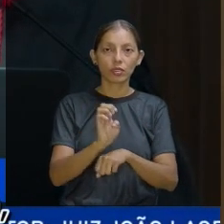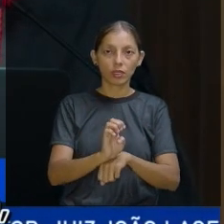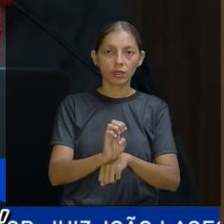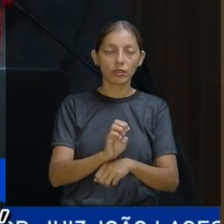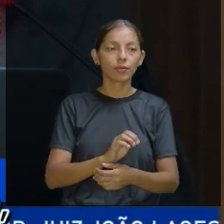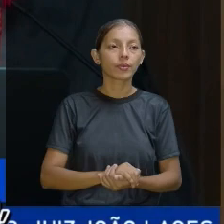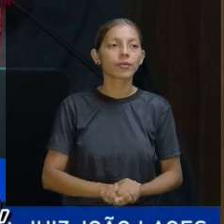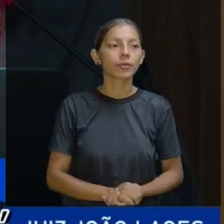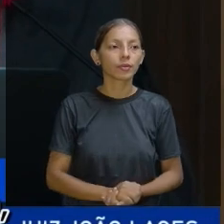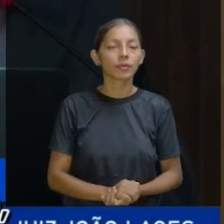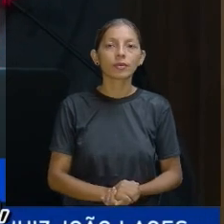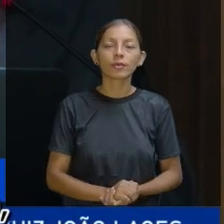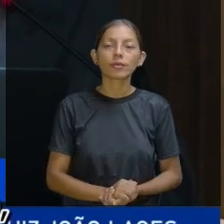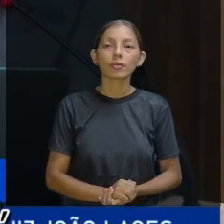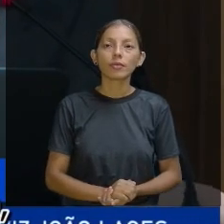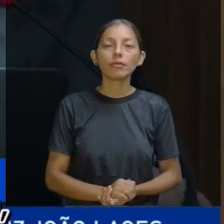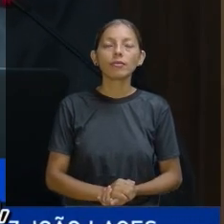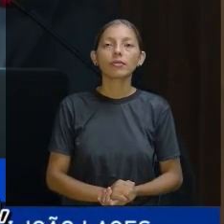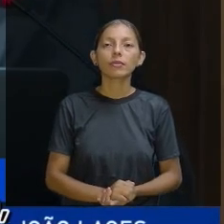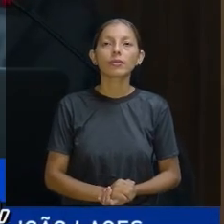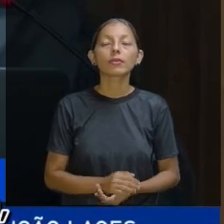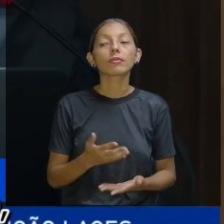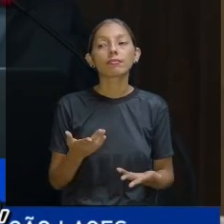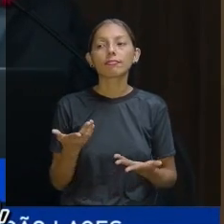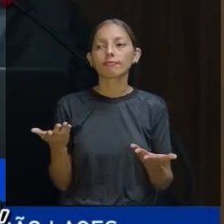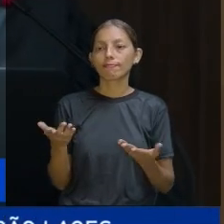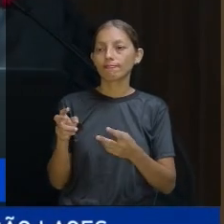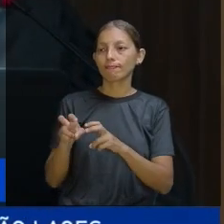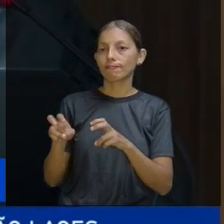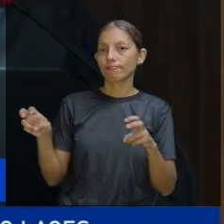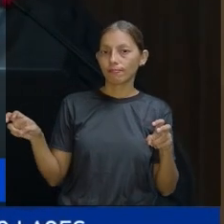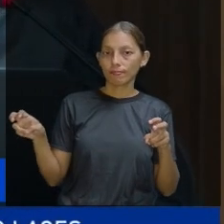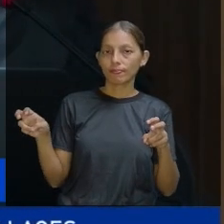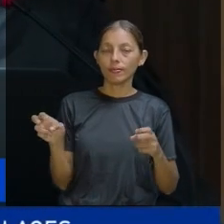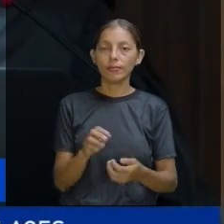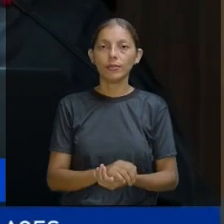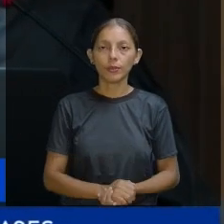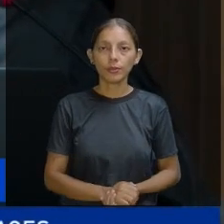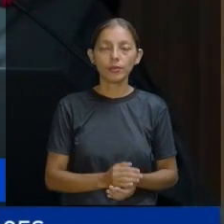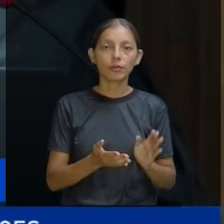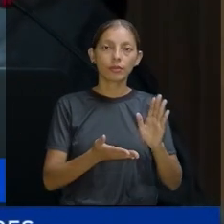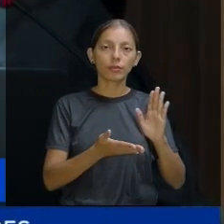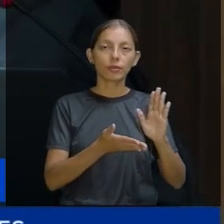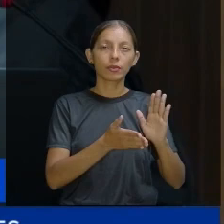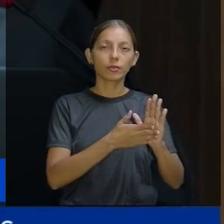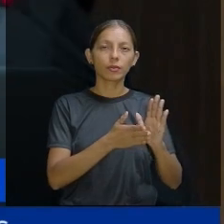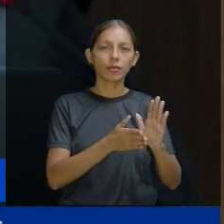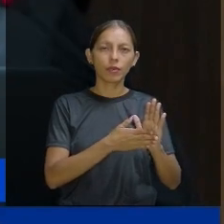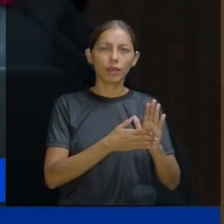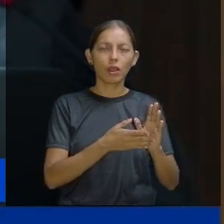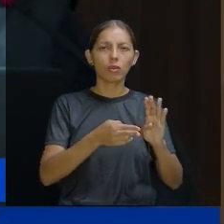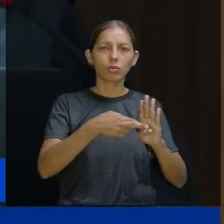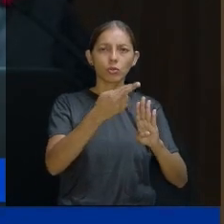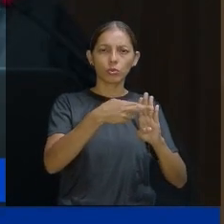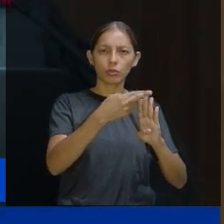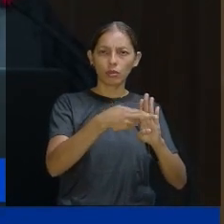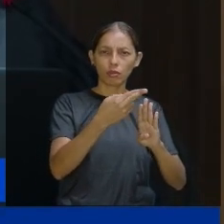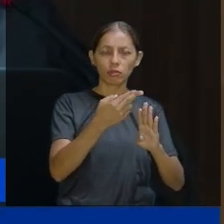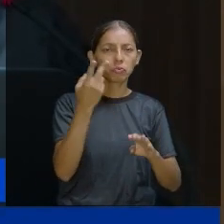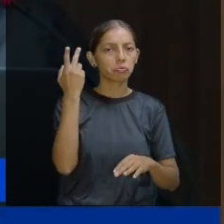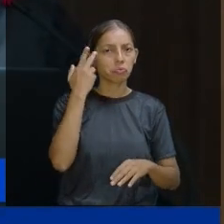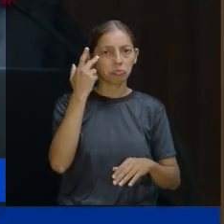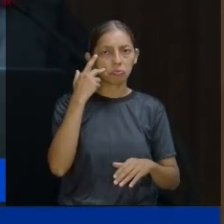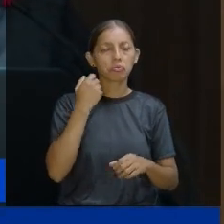eminentes pares, senhora Procuradora, proposta de resolução, é tradicional em anos de eleição municipal fazermos